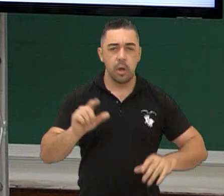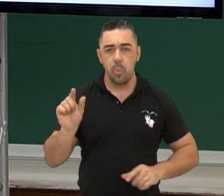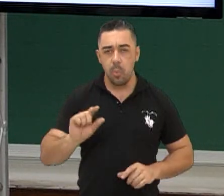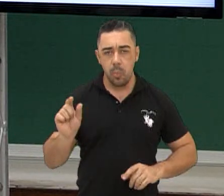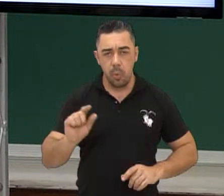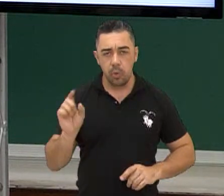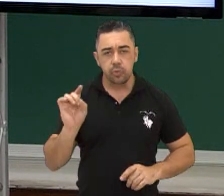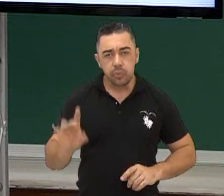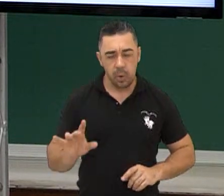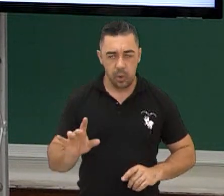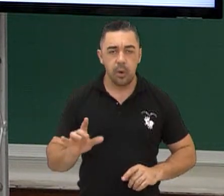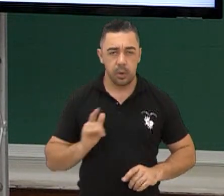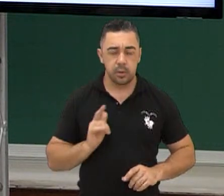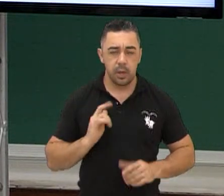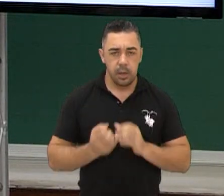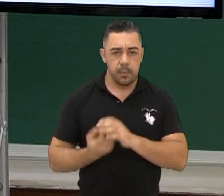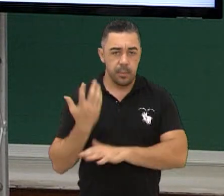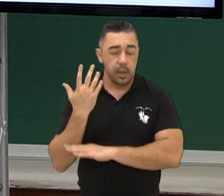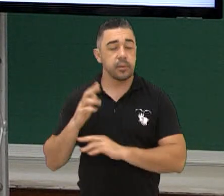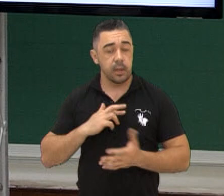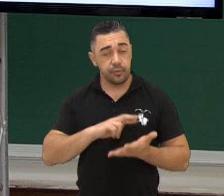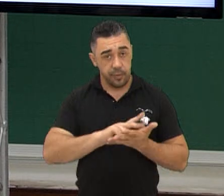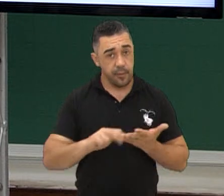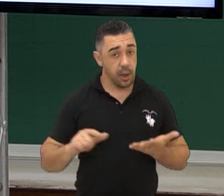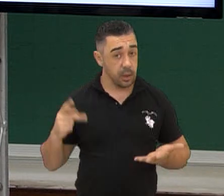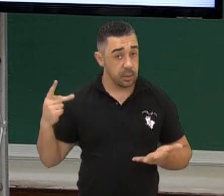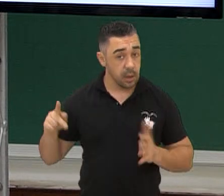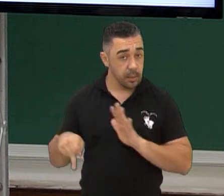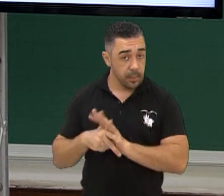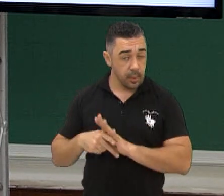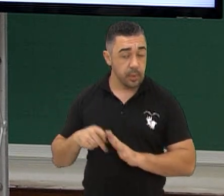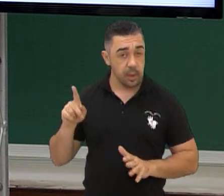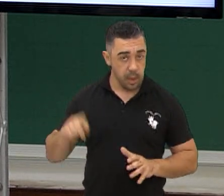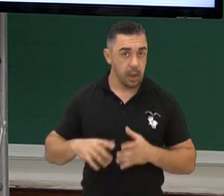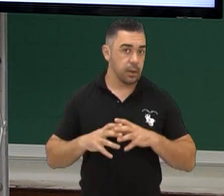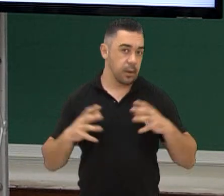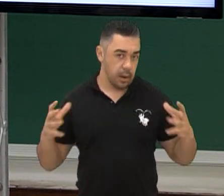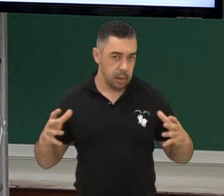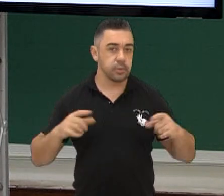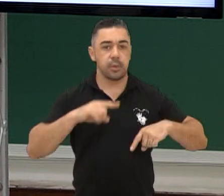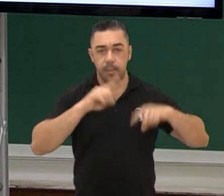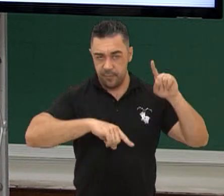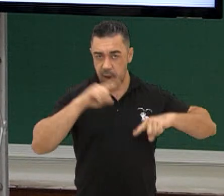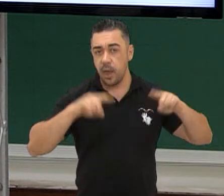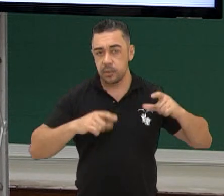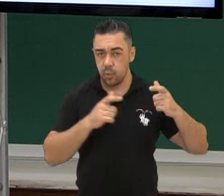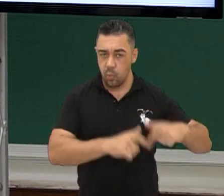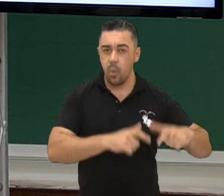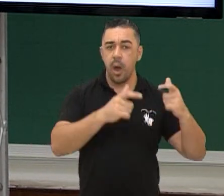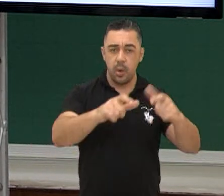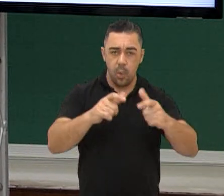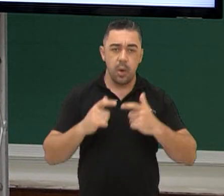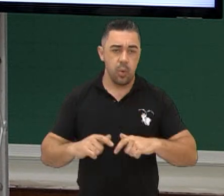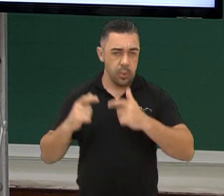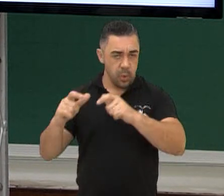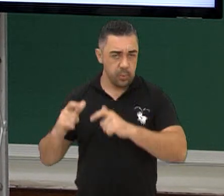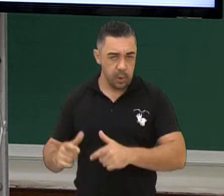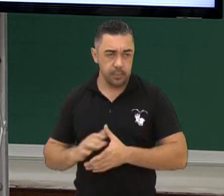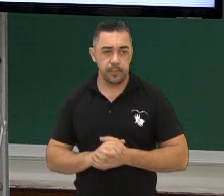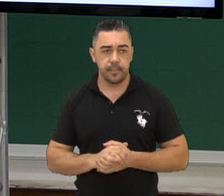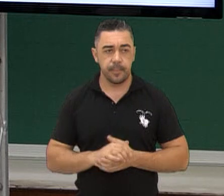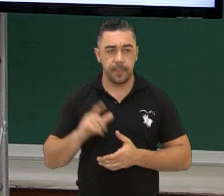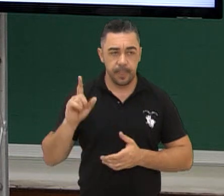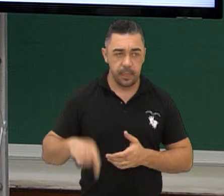de vegetação. Então, tem fisionomias diferentes. Um bioma grande varia de um local para outro, tá? Então, está dizendo que